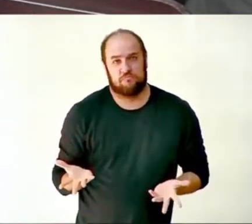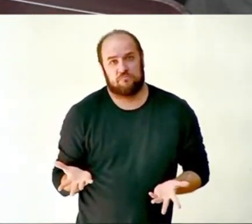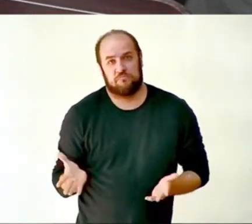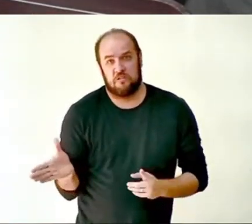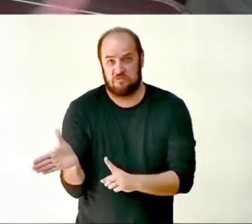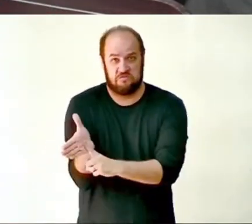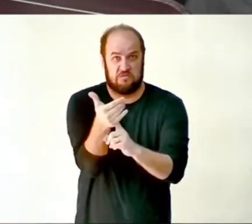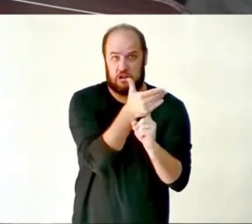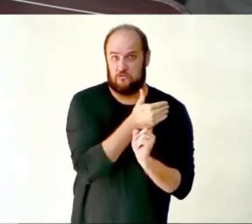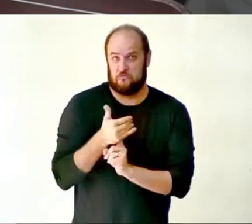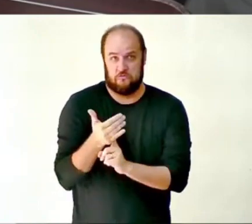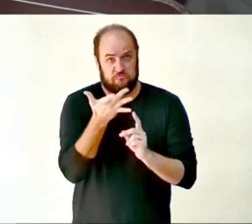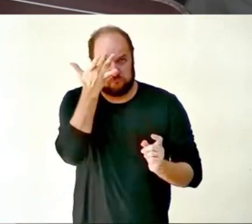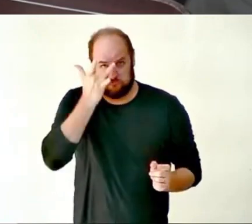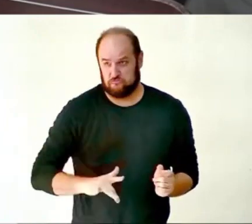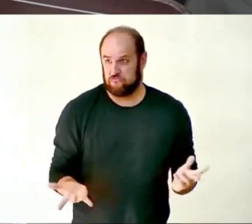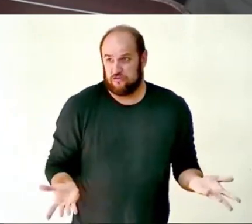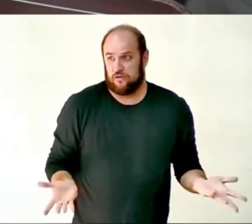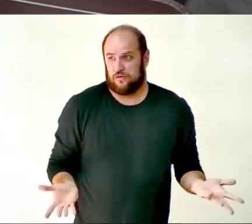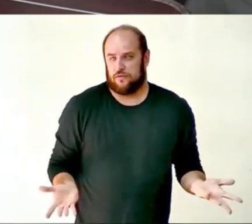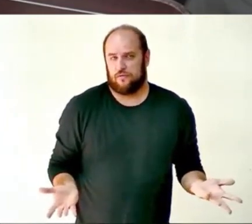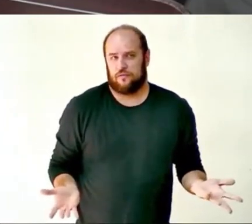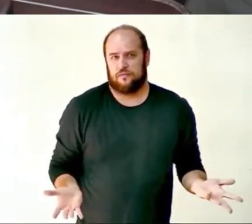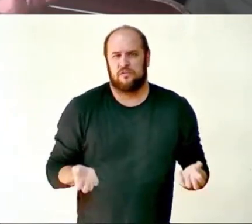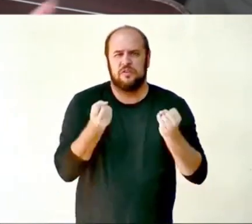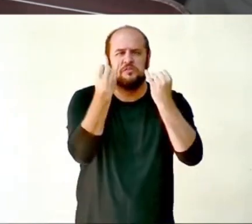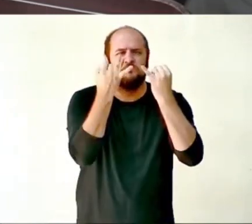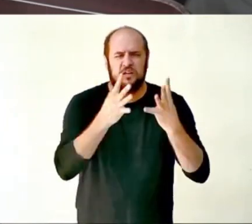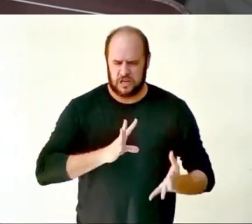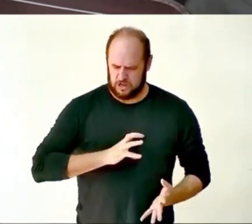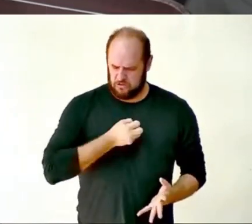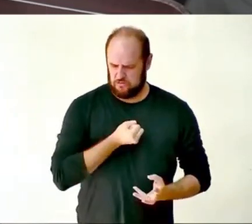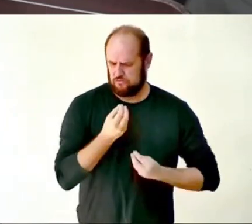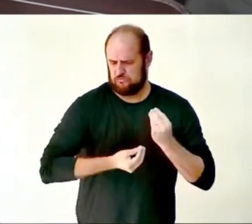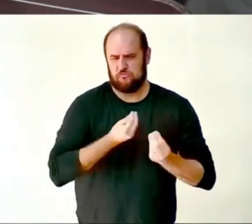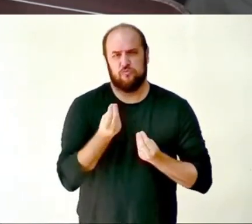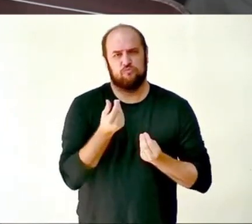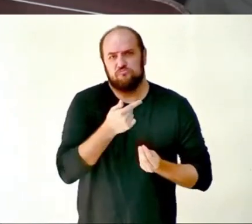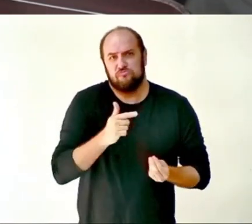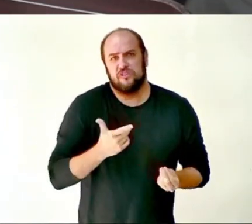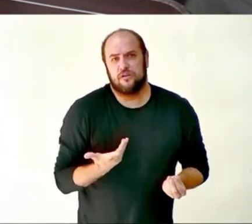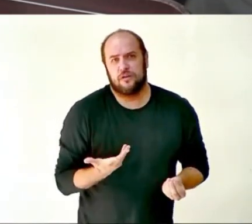Quem explica o ódio, meus irmãos? O ódio é inerente ao ser humano caído.